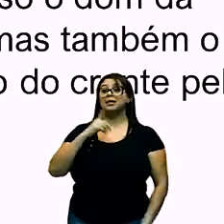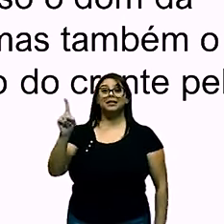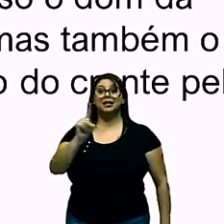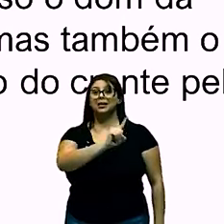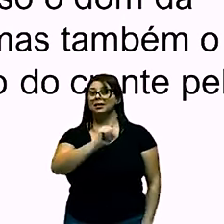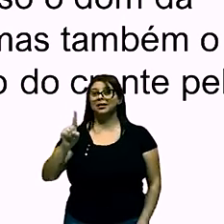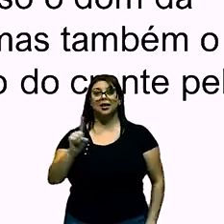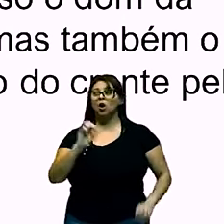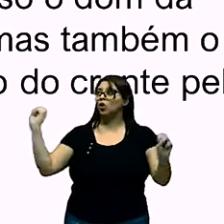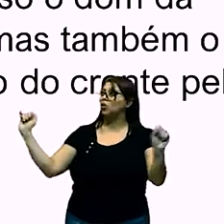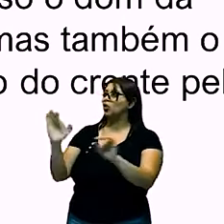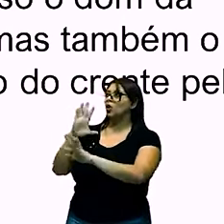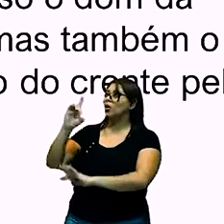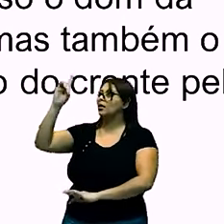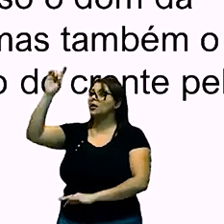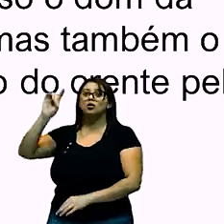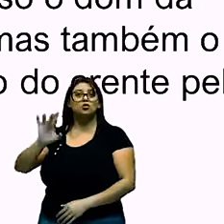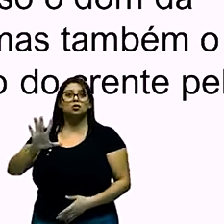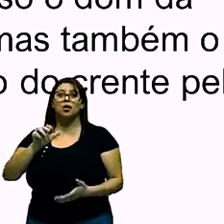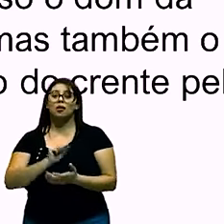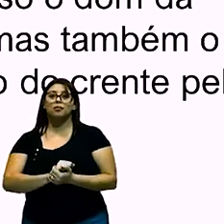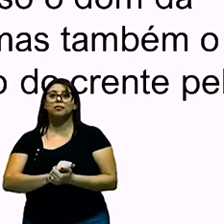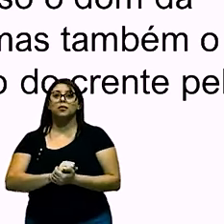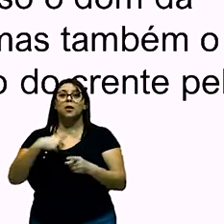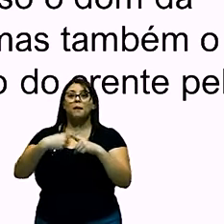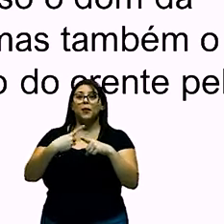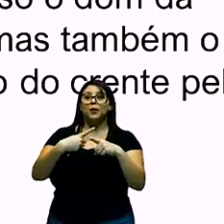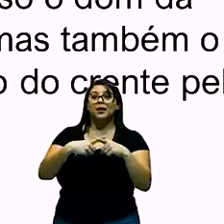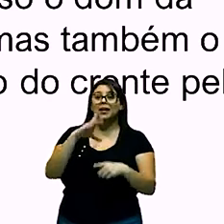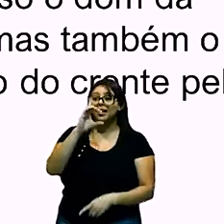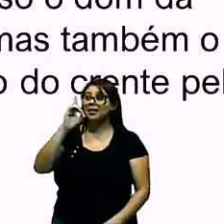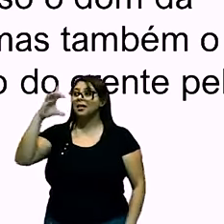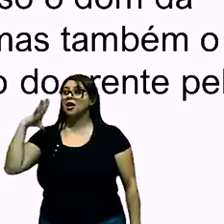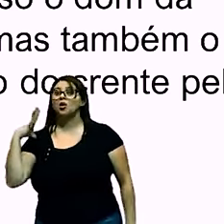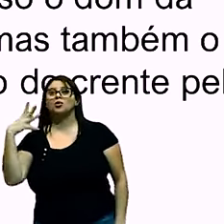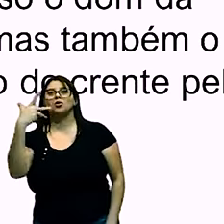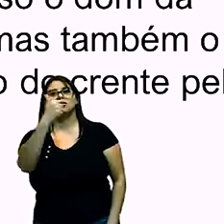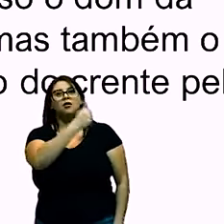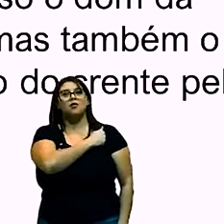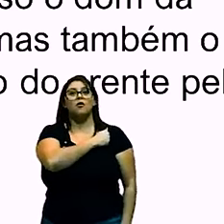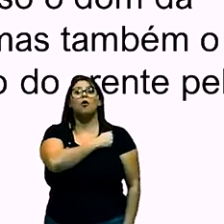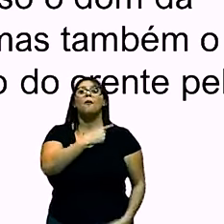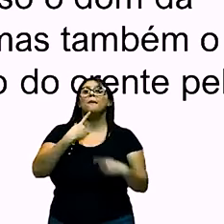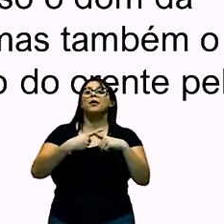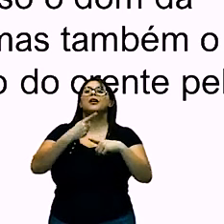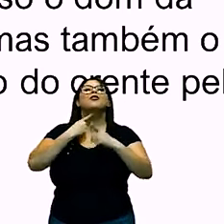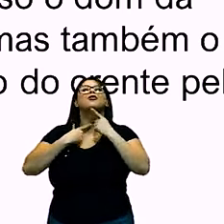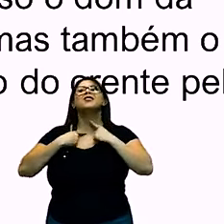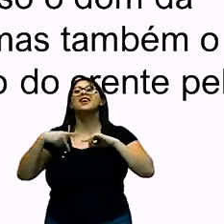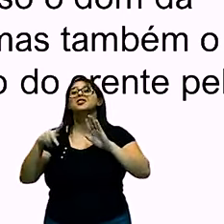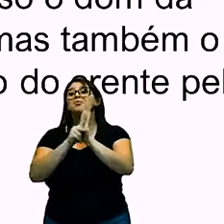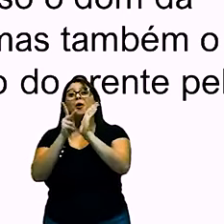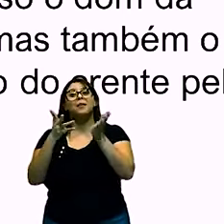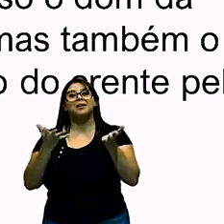si só, uma vez que a salvação é efetuada exclusivamente através da vontade dEle e a ação dEle. Não só o